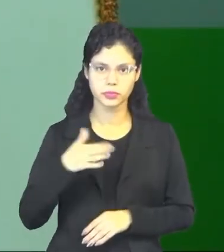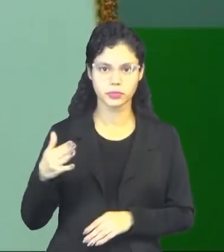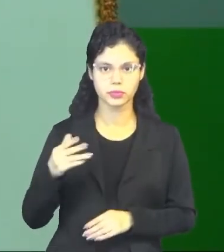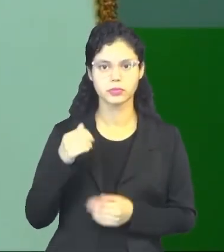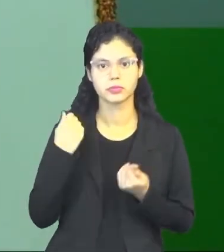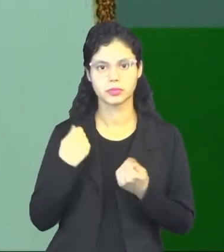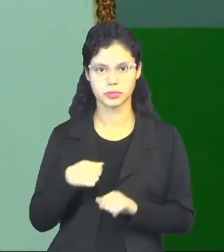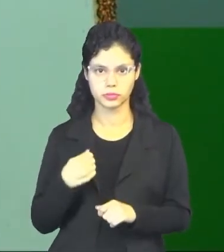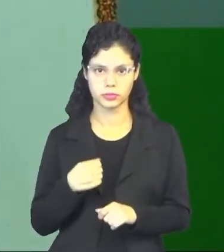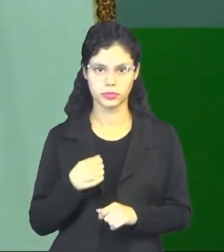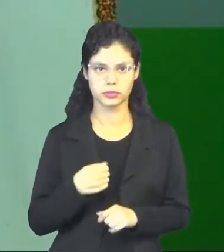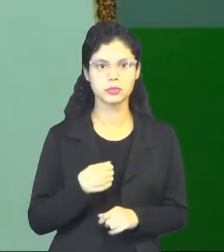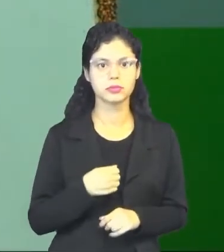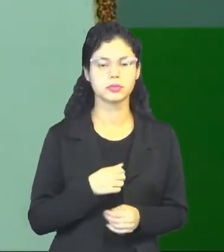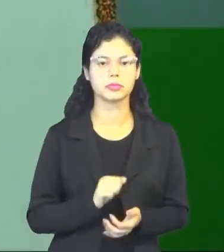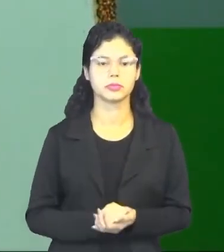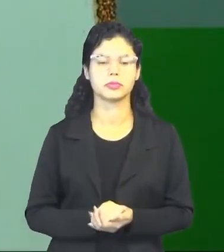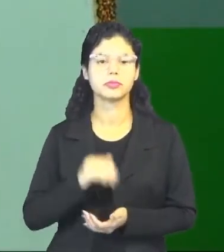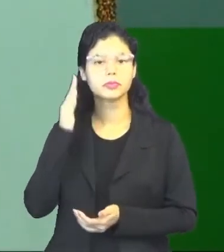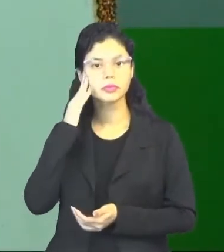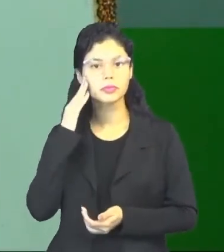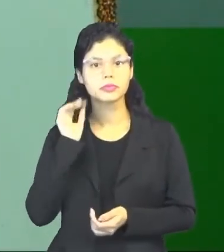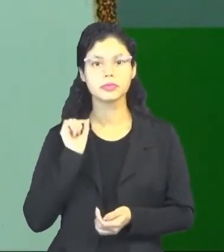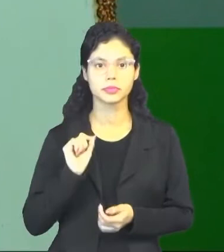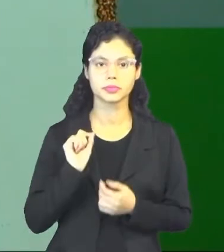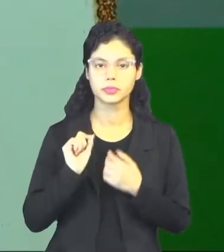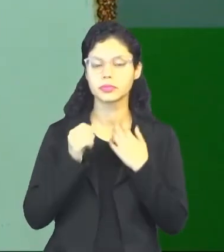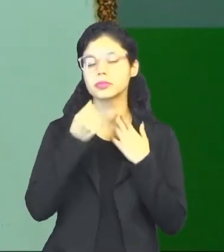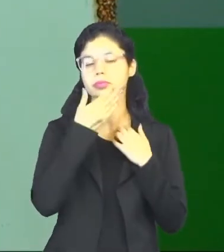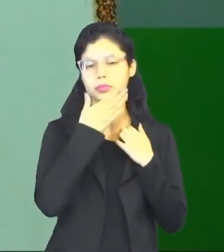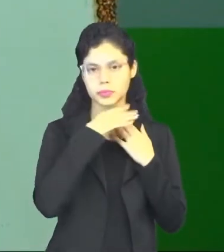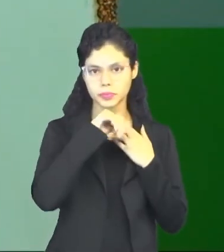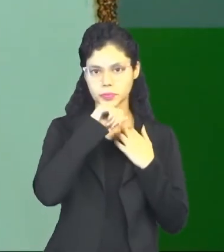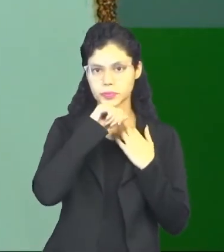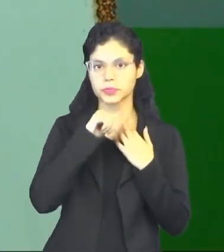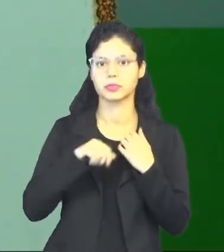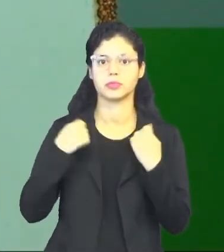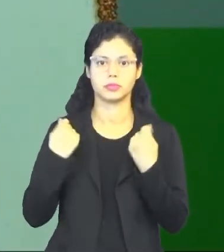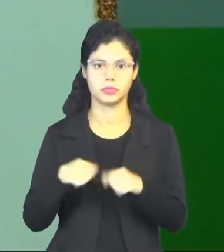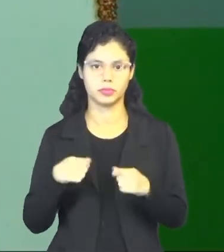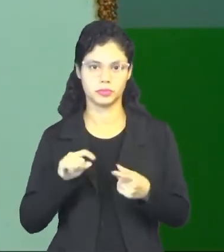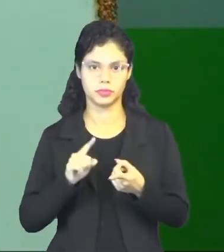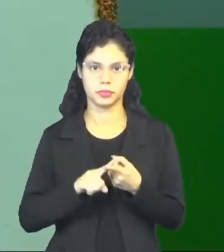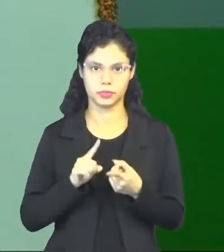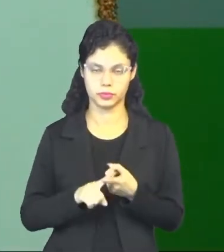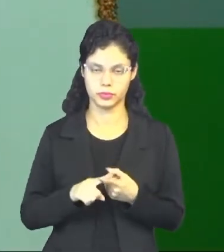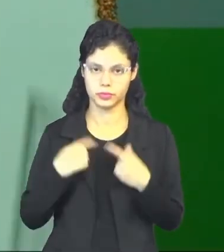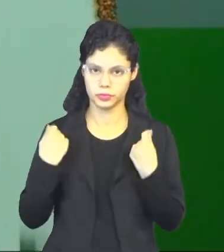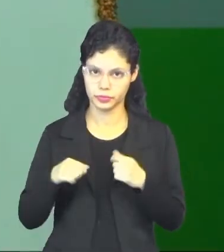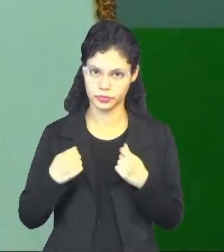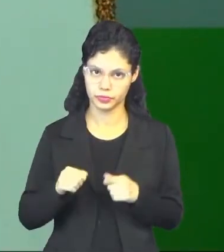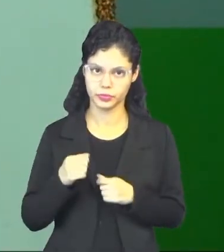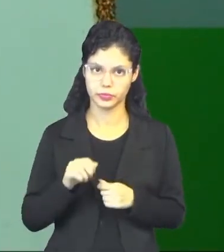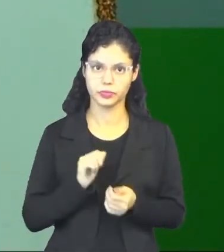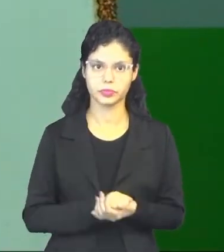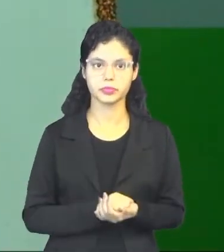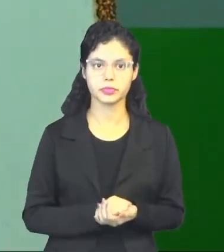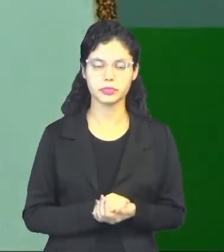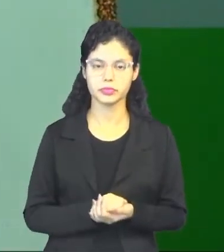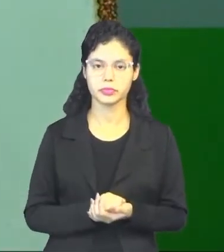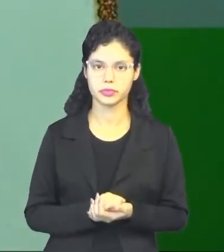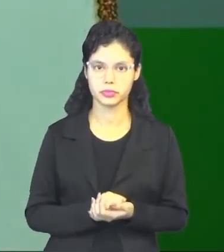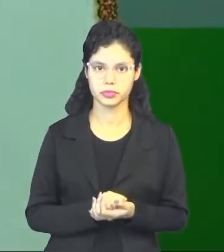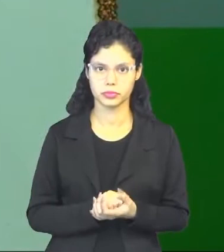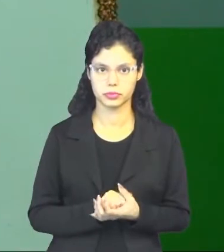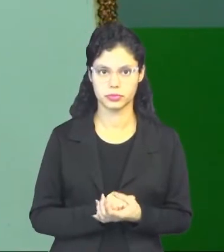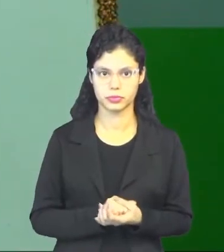que ele merece uma surra. E a compreensão da fala do pai. Porque o pai fala que o filho merece uma surra. Mas lembra lá, ele falou